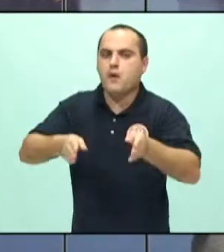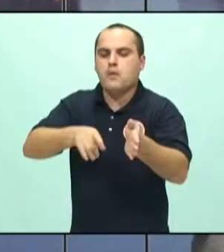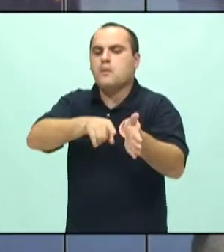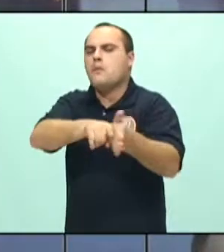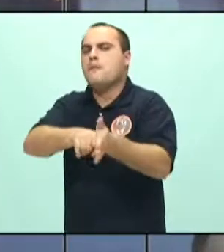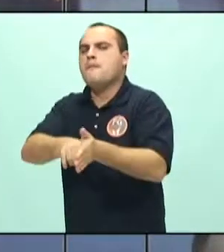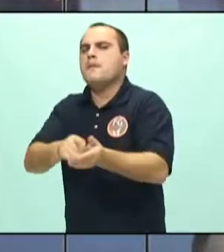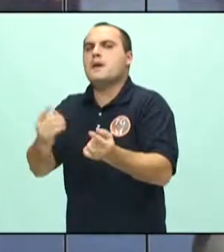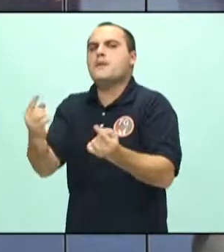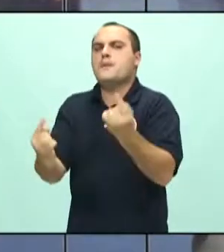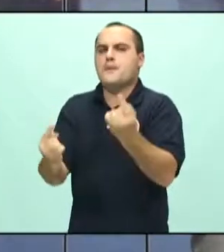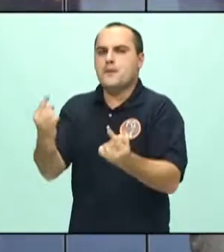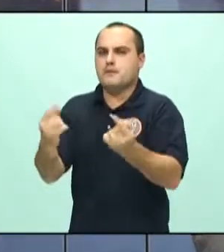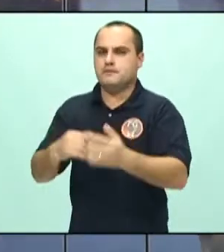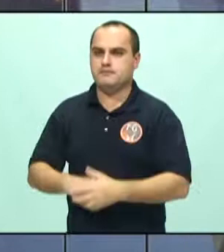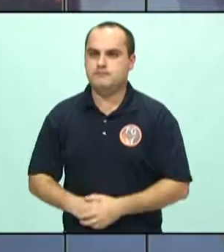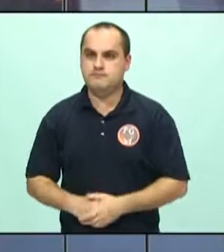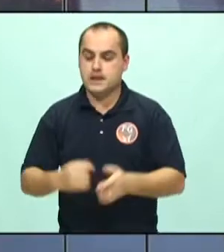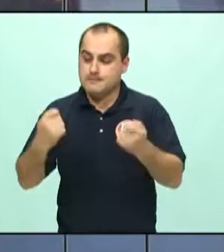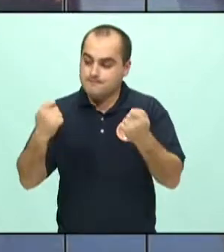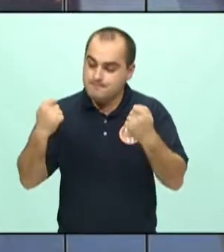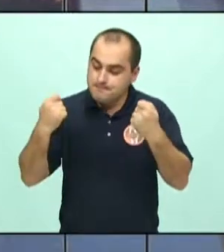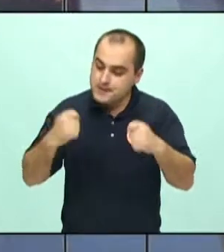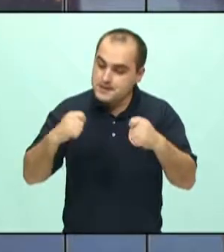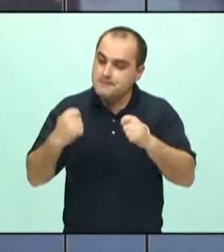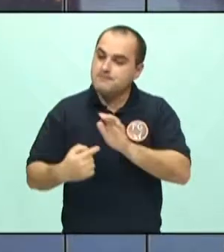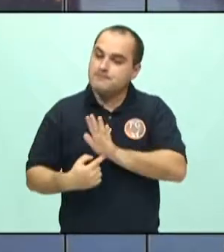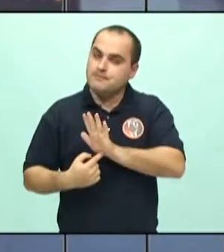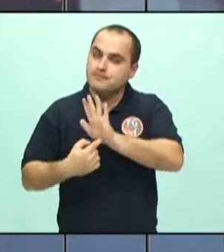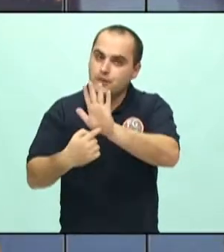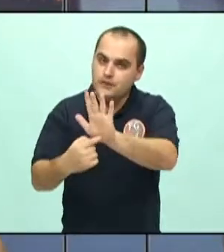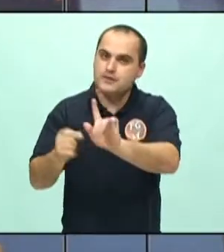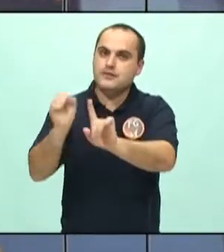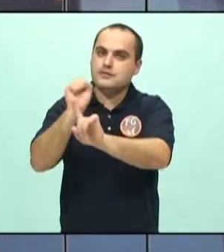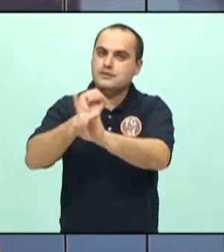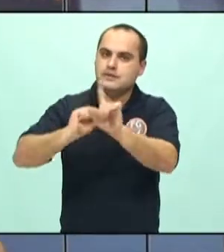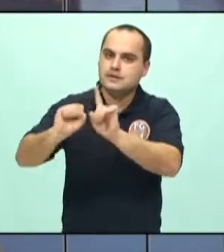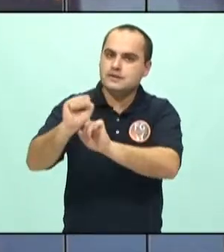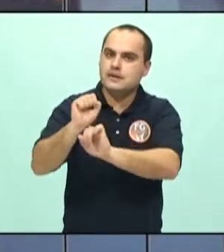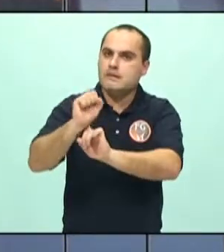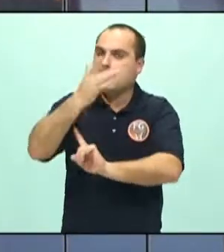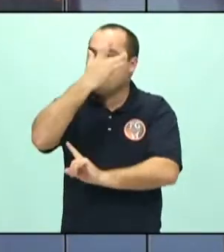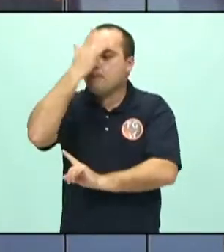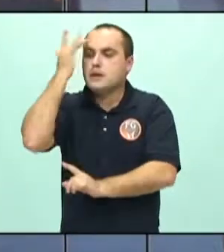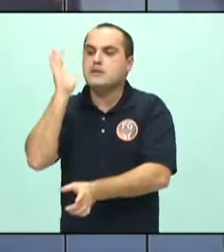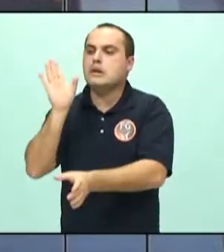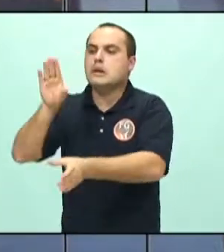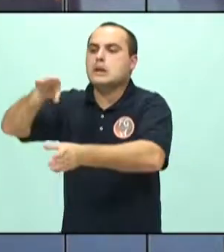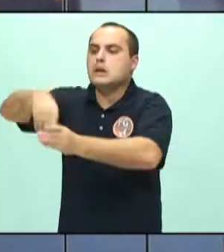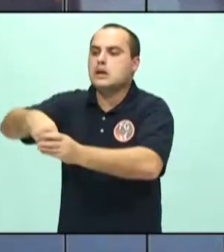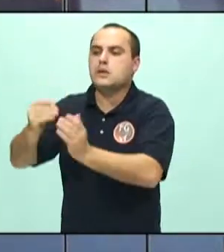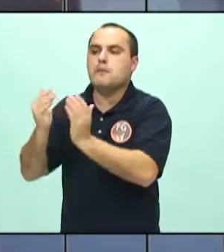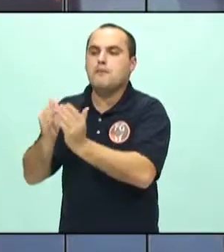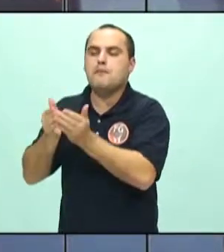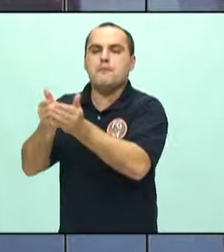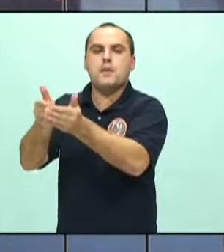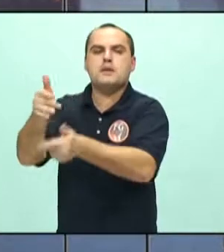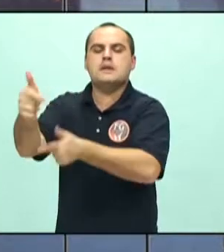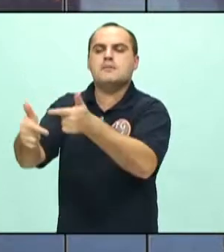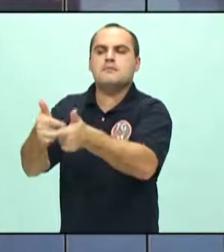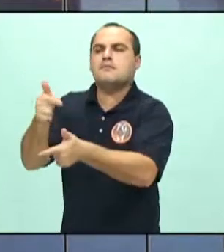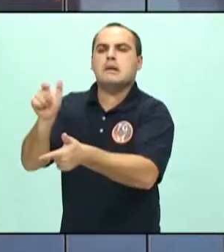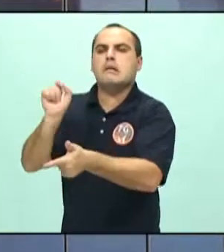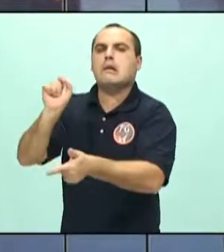Nós precisamos mostrar para a sociedade quem dentro do porto trabalha, então os trabalhadores